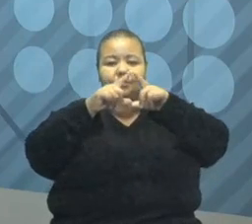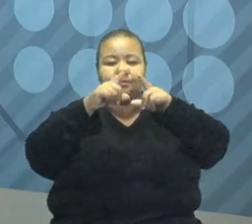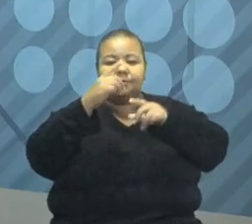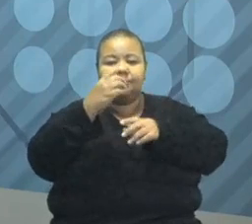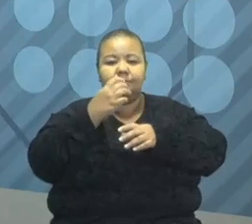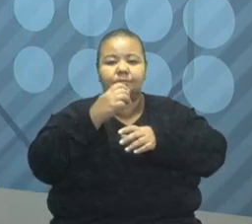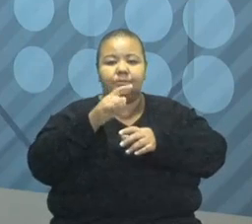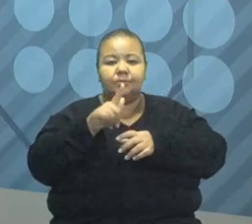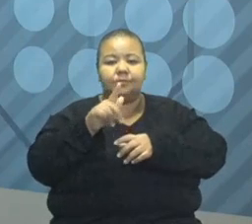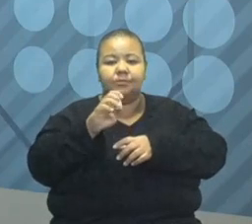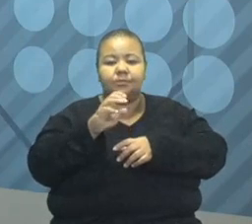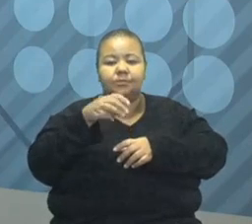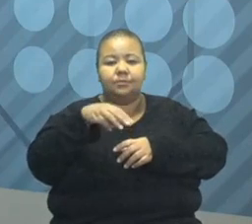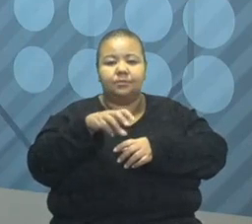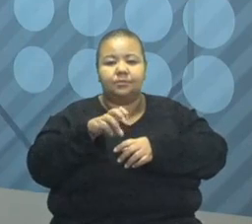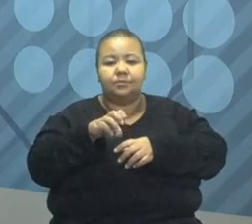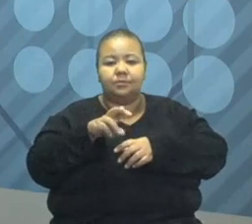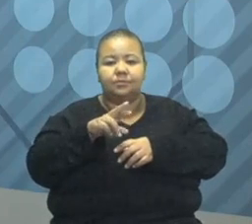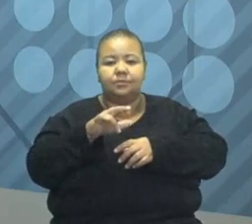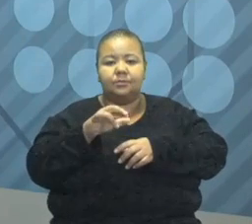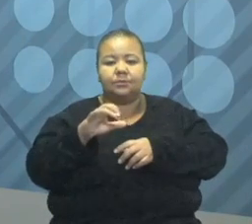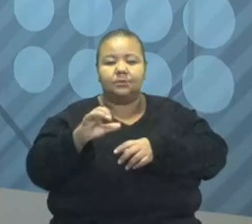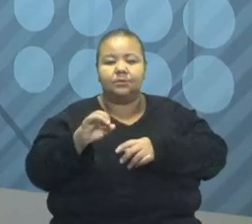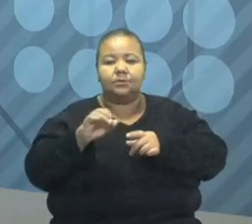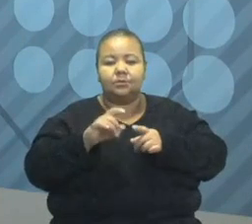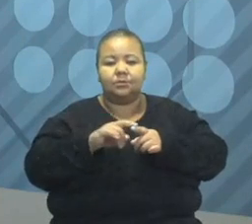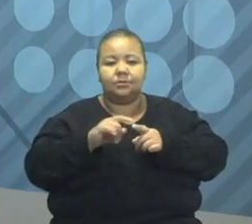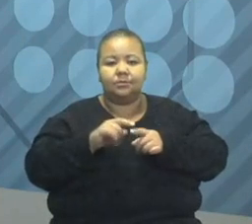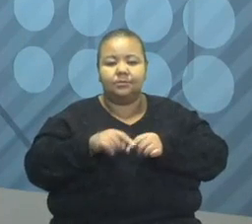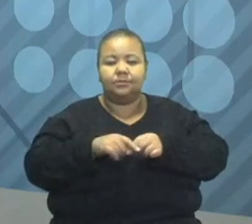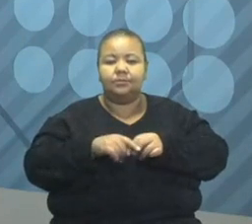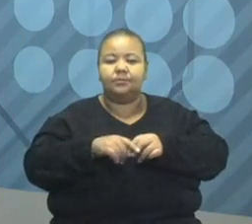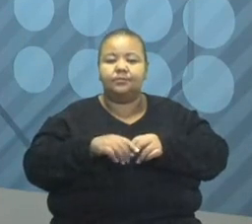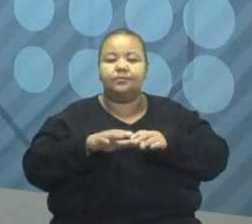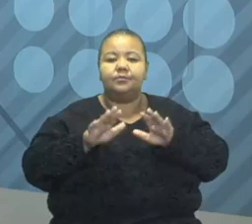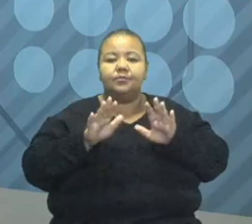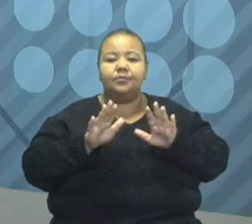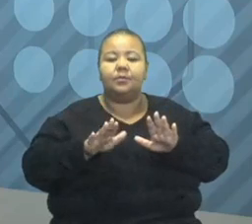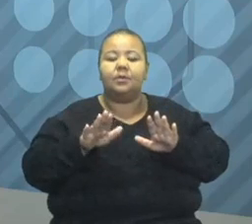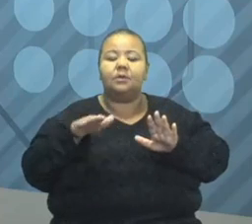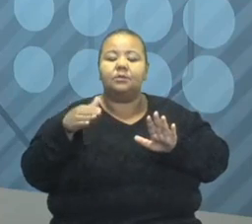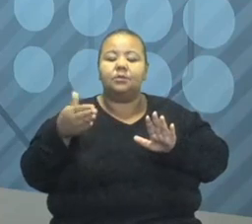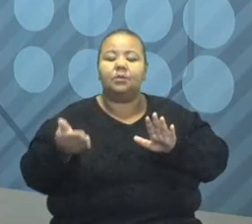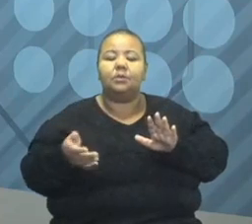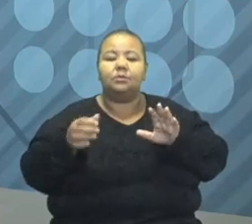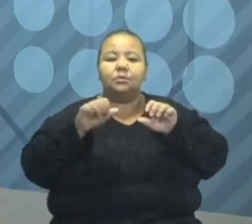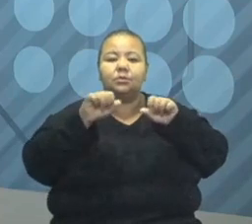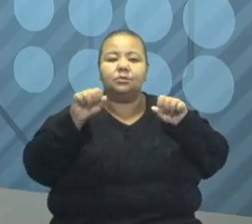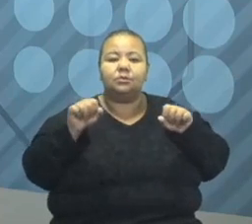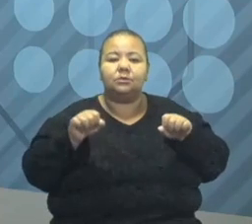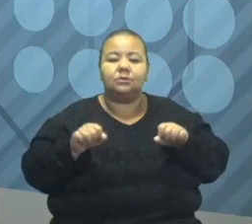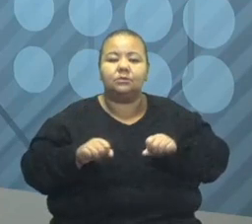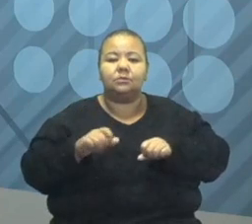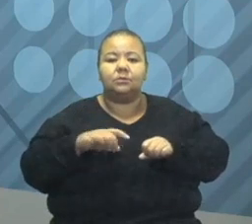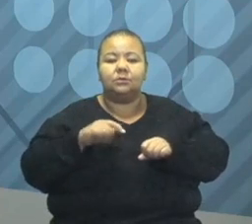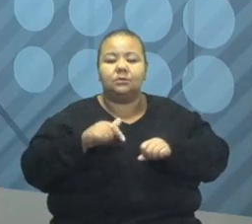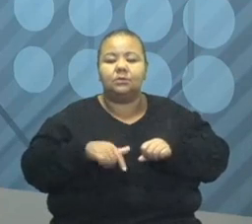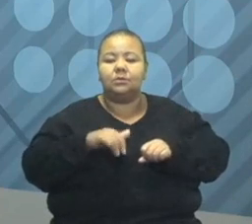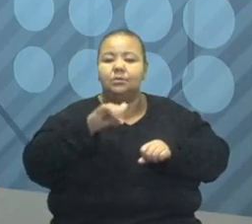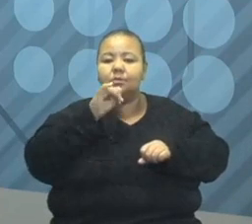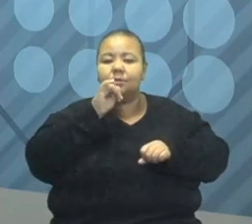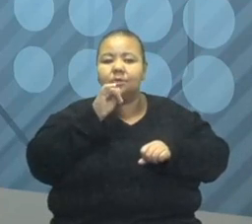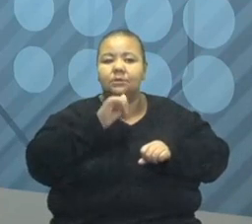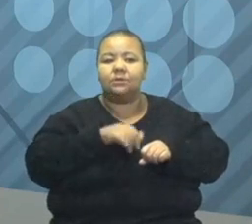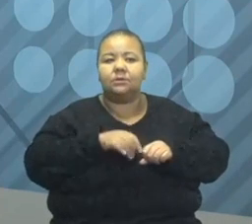encontrar a solução de um sistema de equações lineares. Mas e quando o sistema possui, por